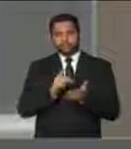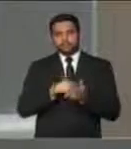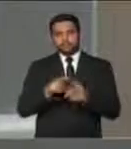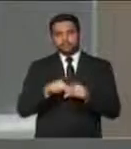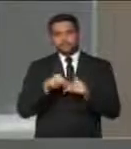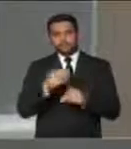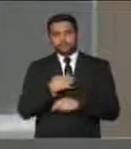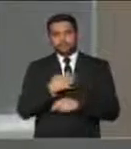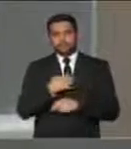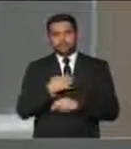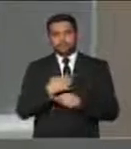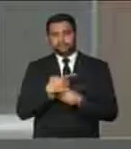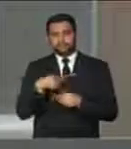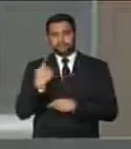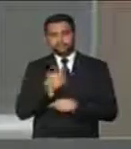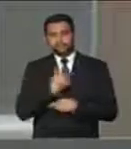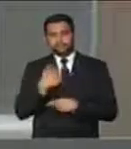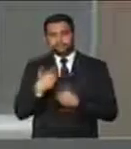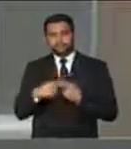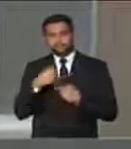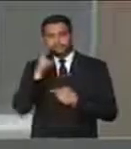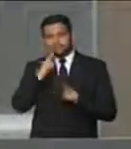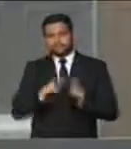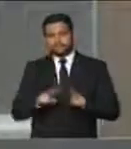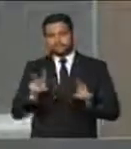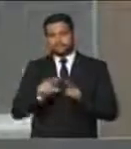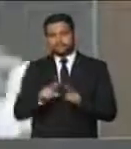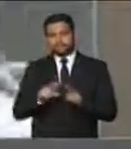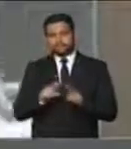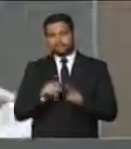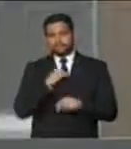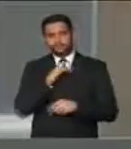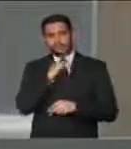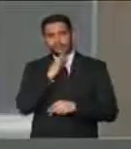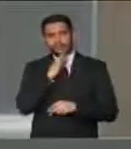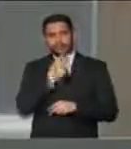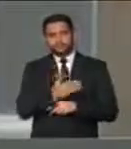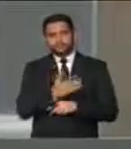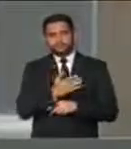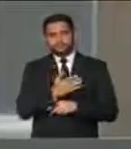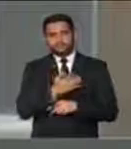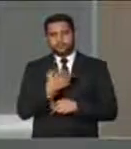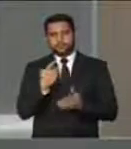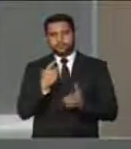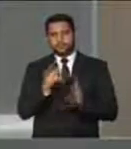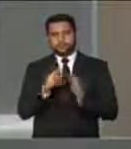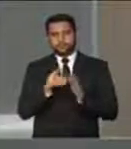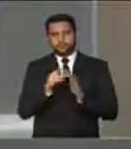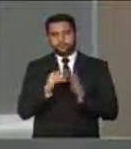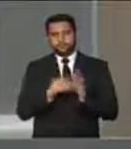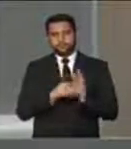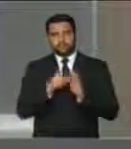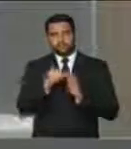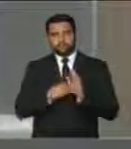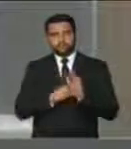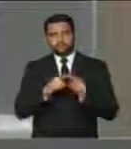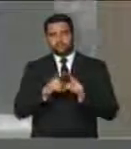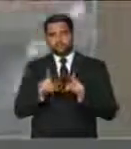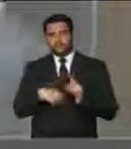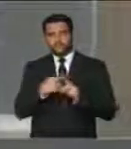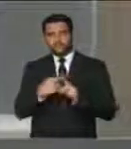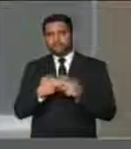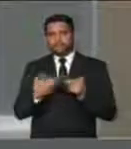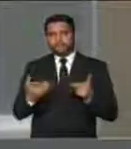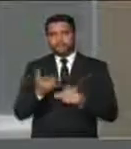esse motivo, nós temos uma visão negativa dessa medida provisória, mas mais do